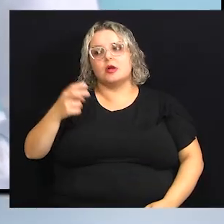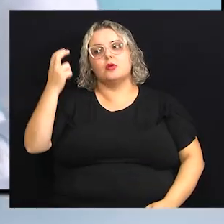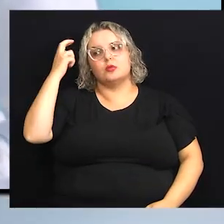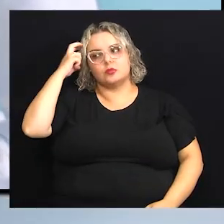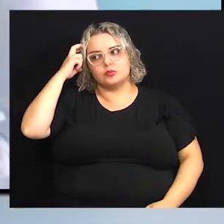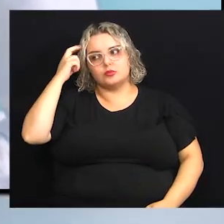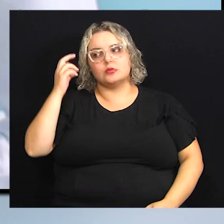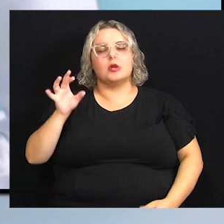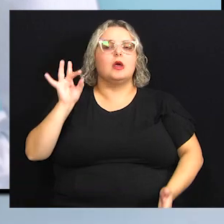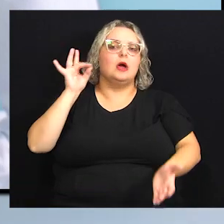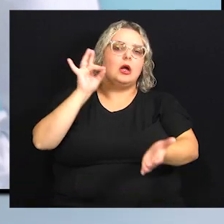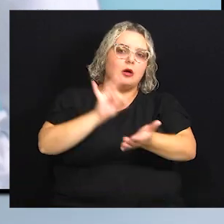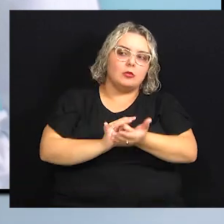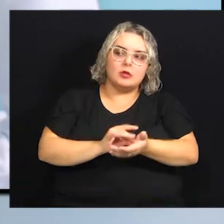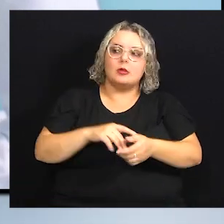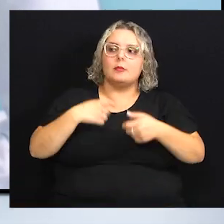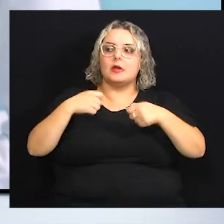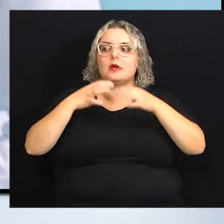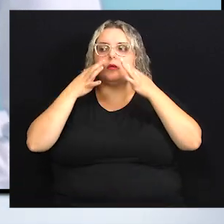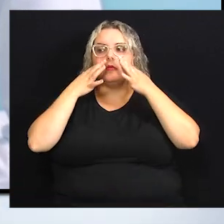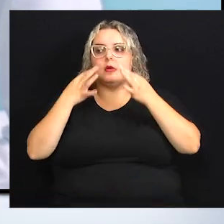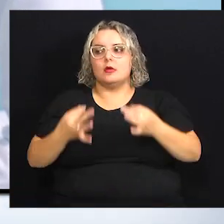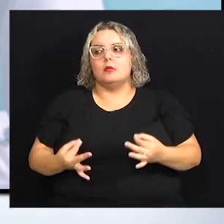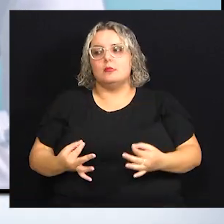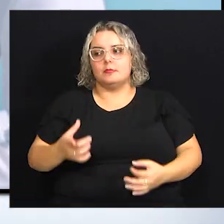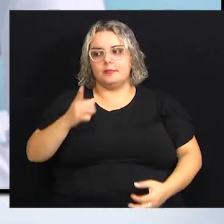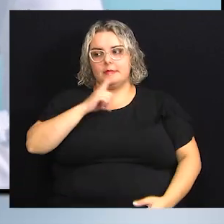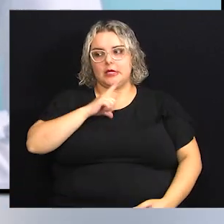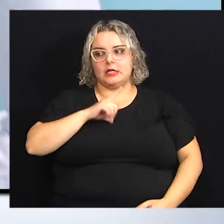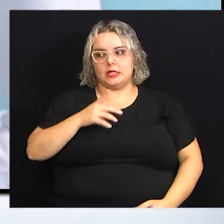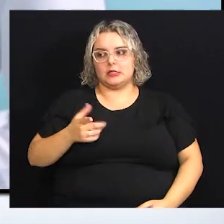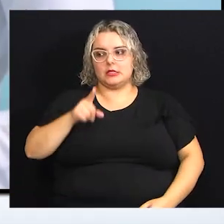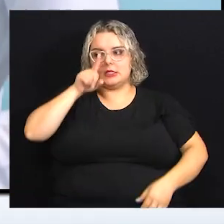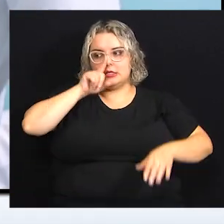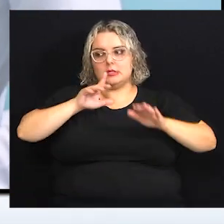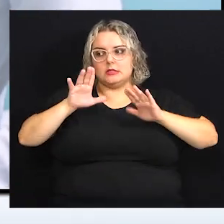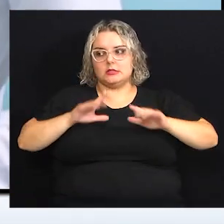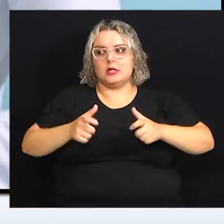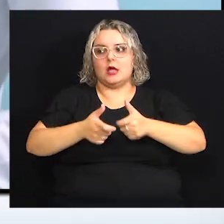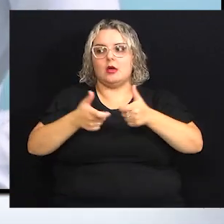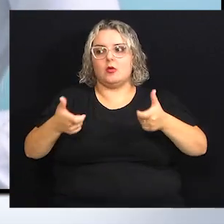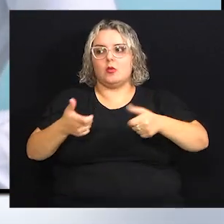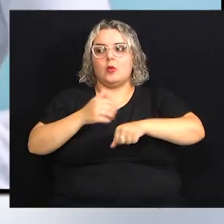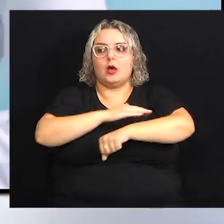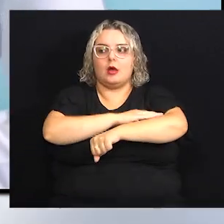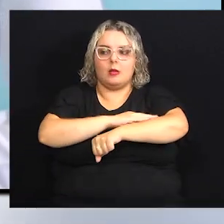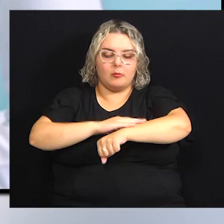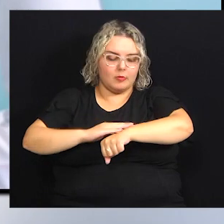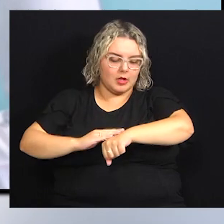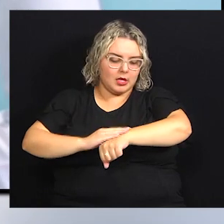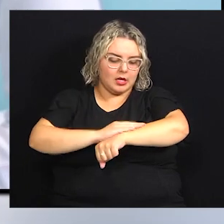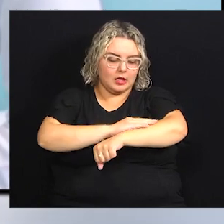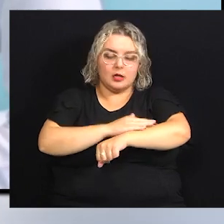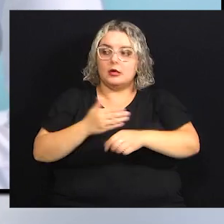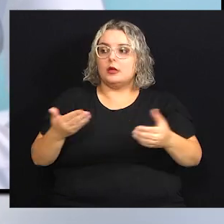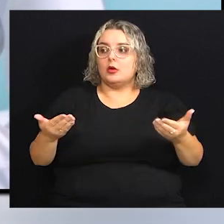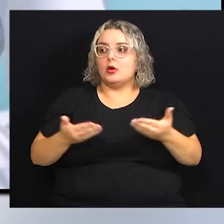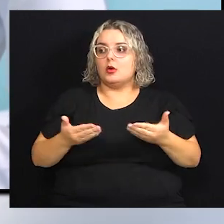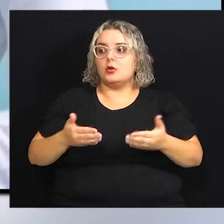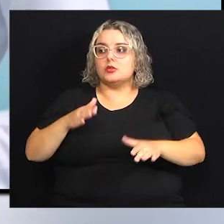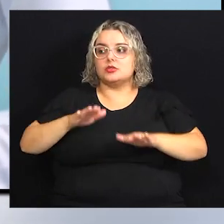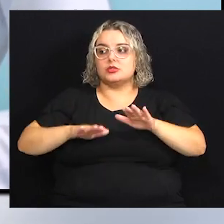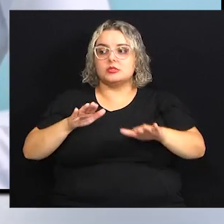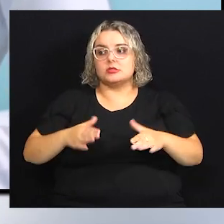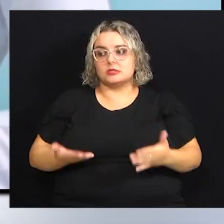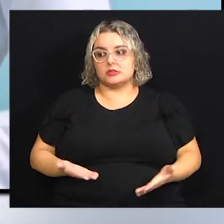questão cultural, a gente realmente precisa chamar atenção para ter esse cuidado maior com a pele.